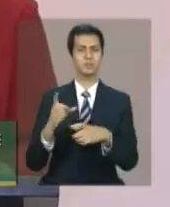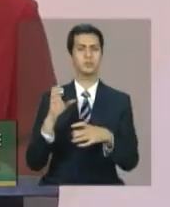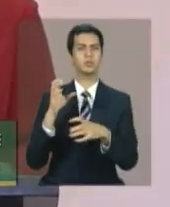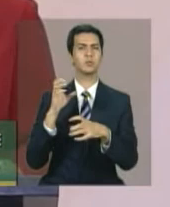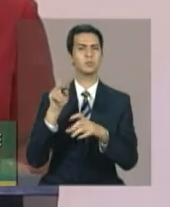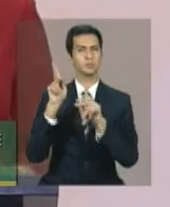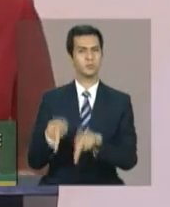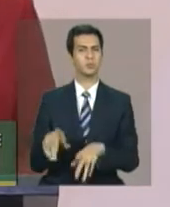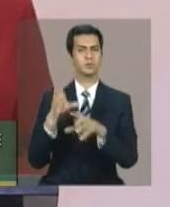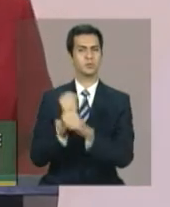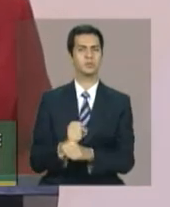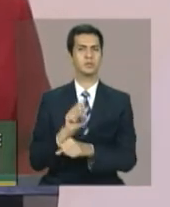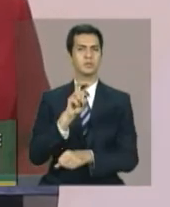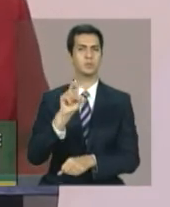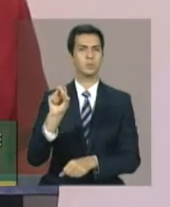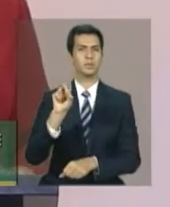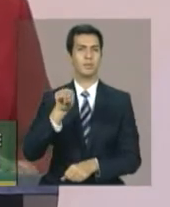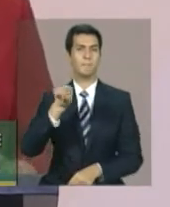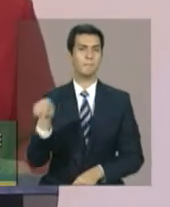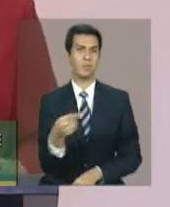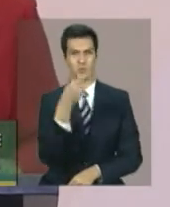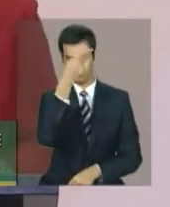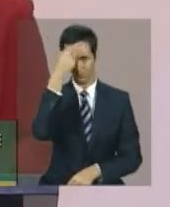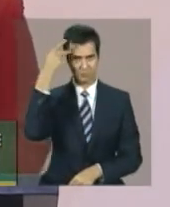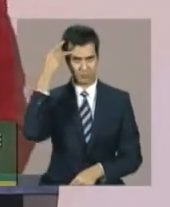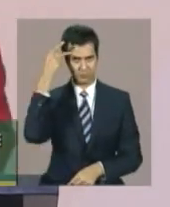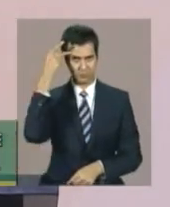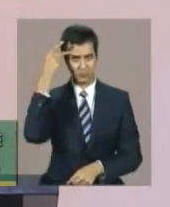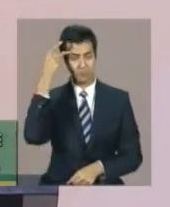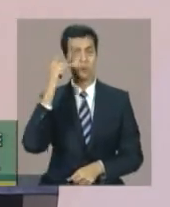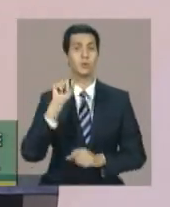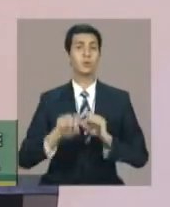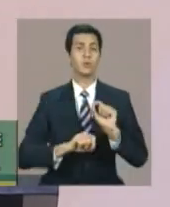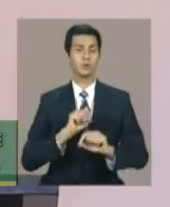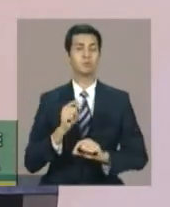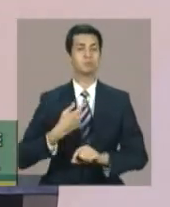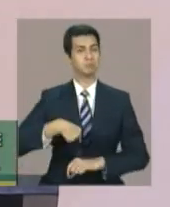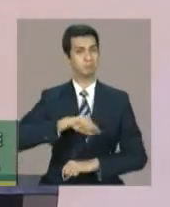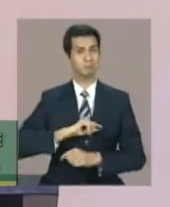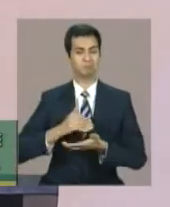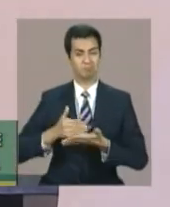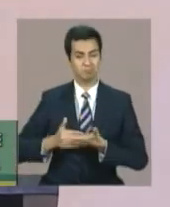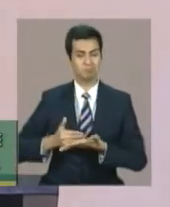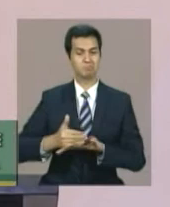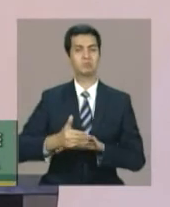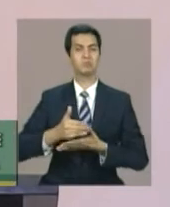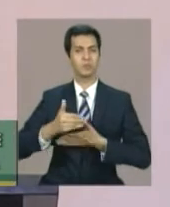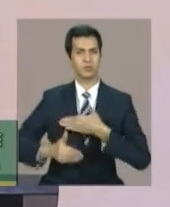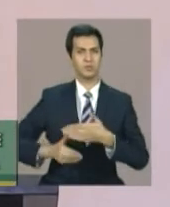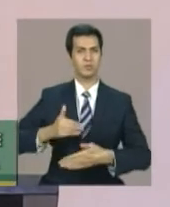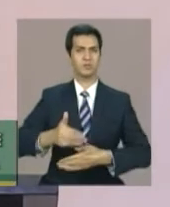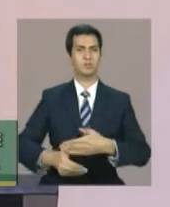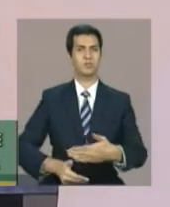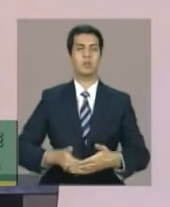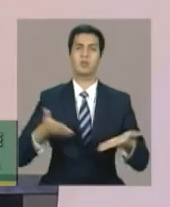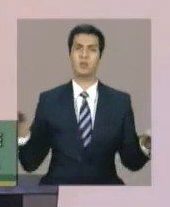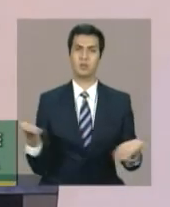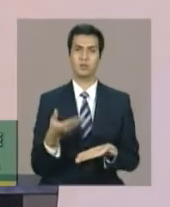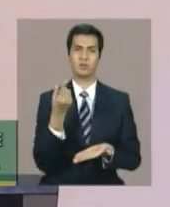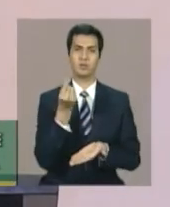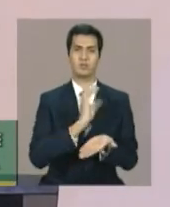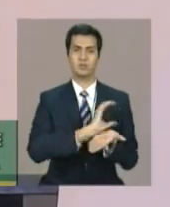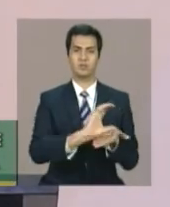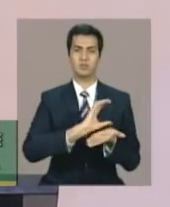mil habitantes, ela representa, sem dúvida, um passo para romper a ausência de